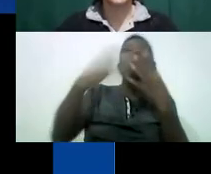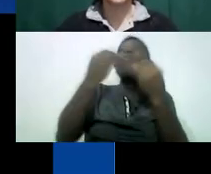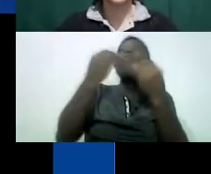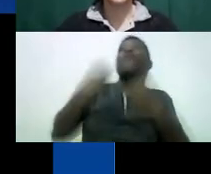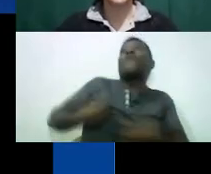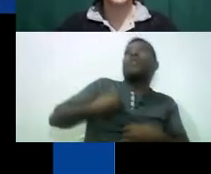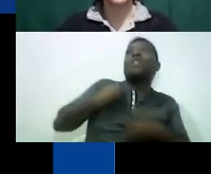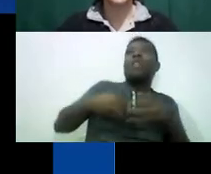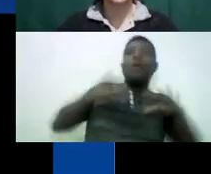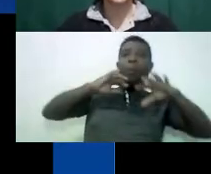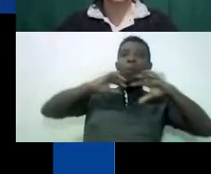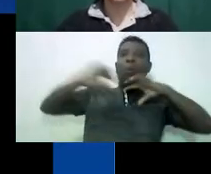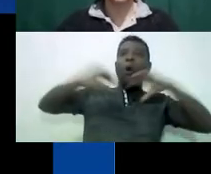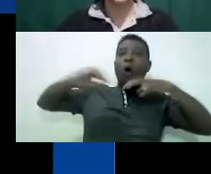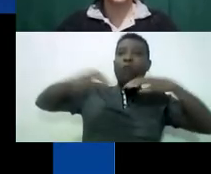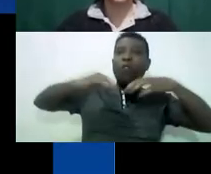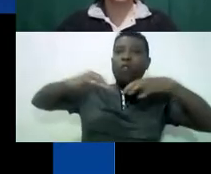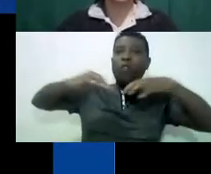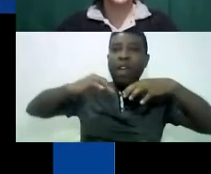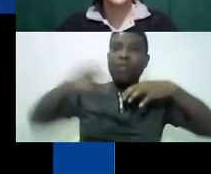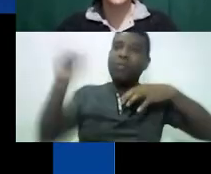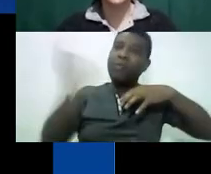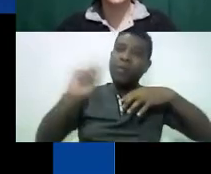mas eles têm muitos fusos musculares.